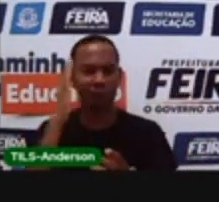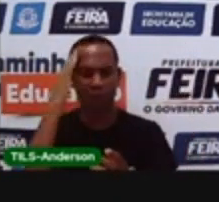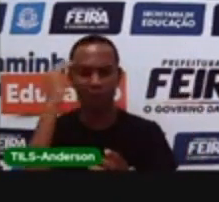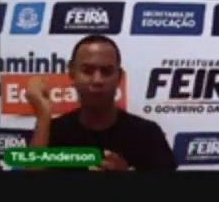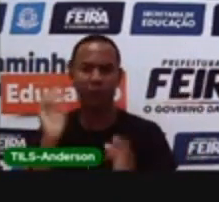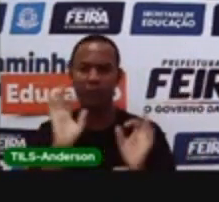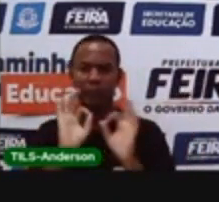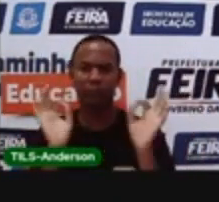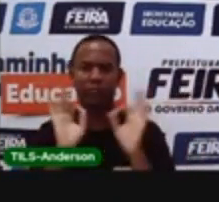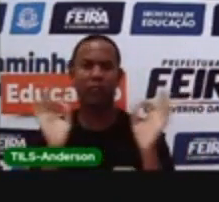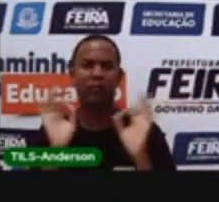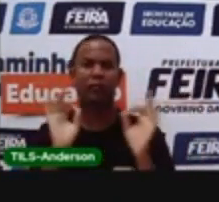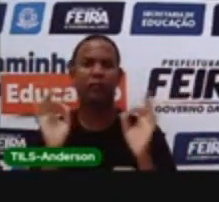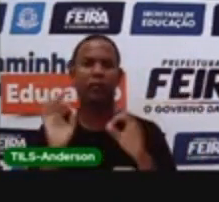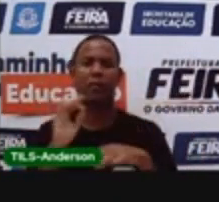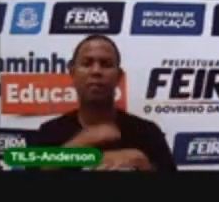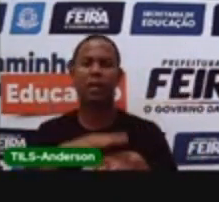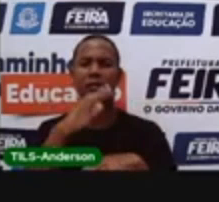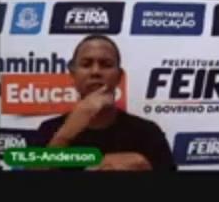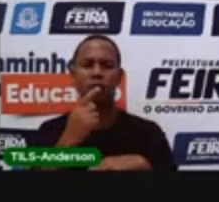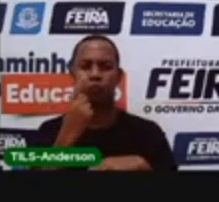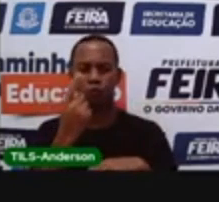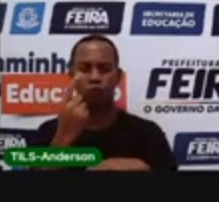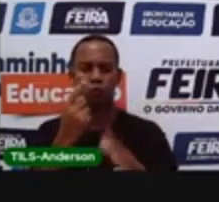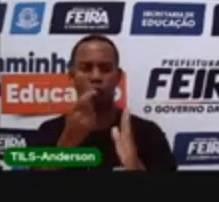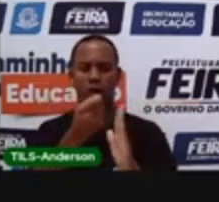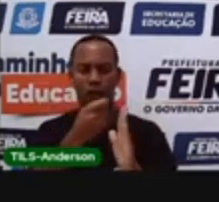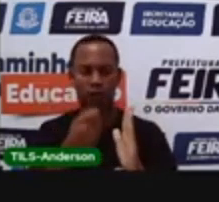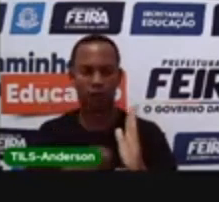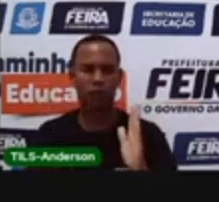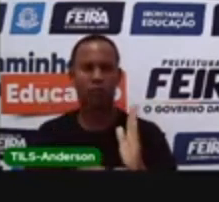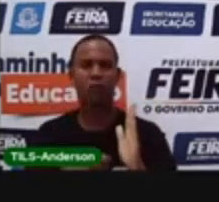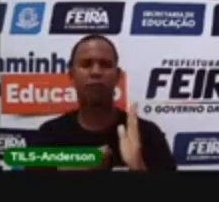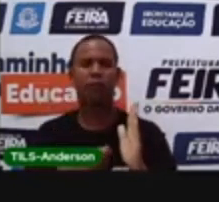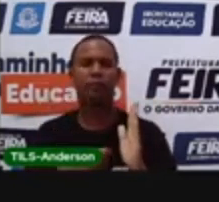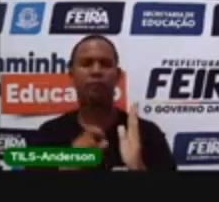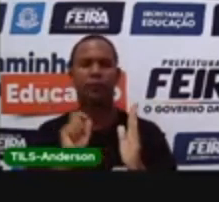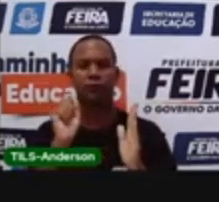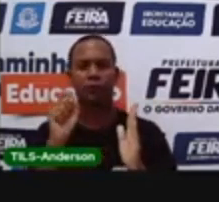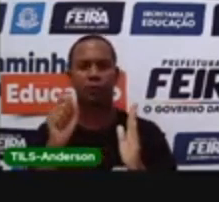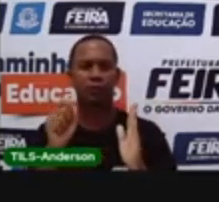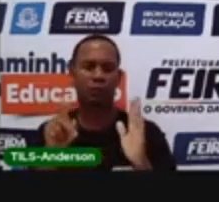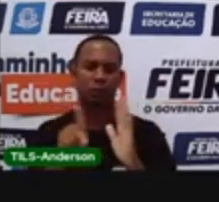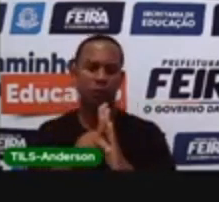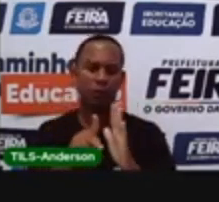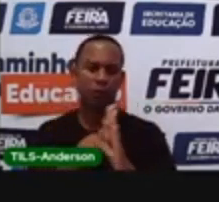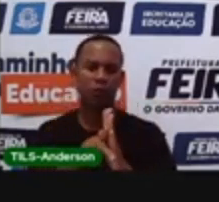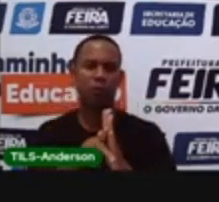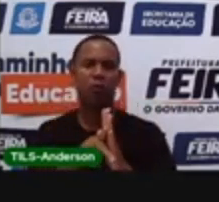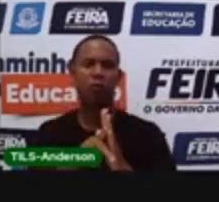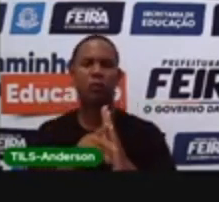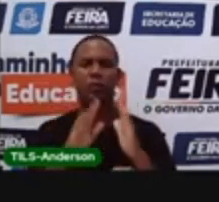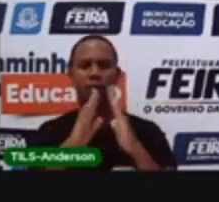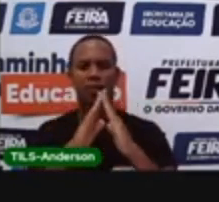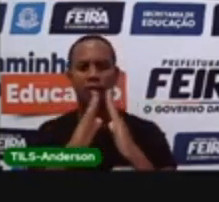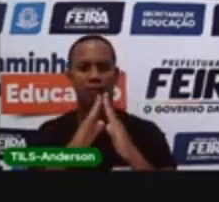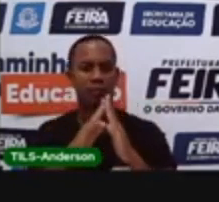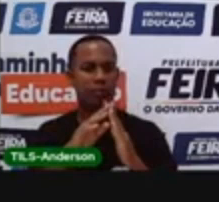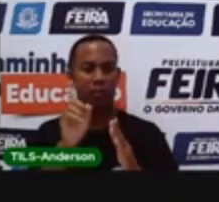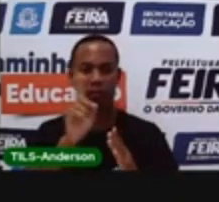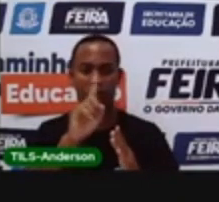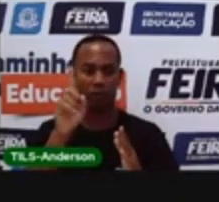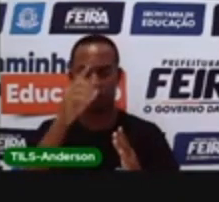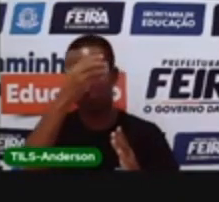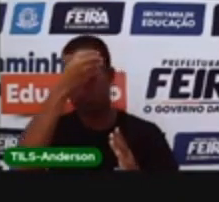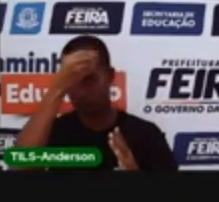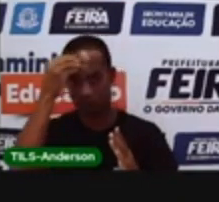disso, agora tem mais um aqui para eu anotar, tá? Então, listar os serviços públicos existentes no seu bairro. Não esqueça de colocar